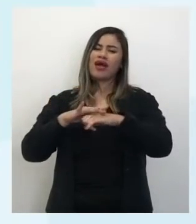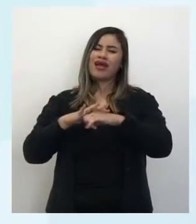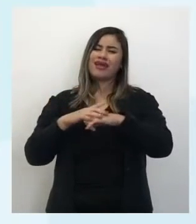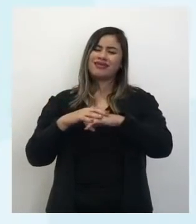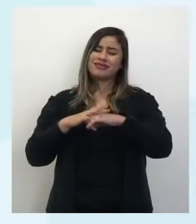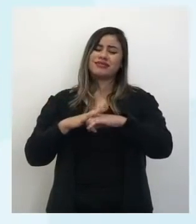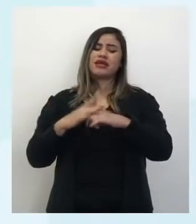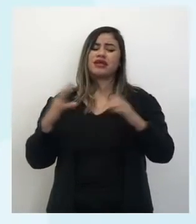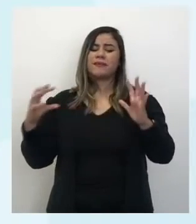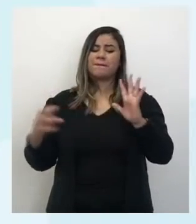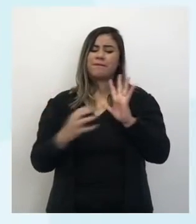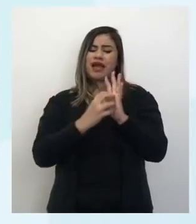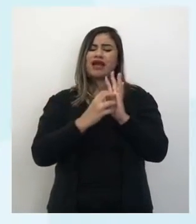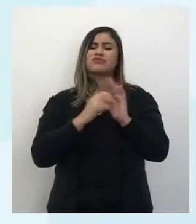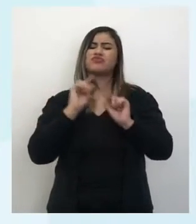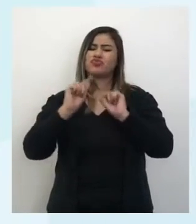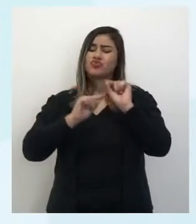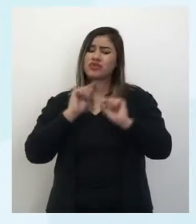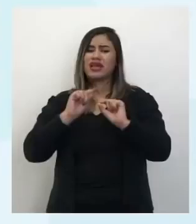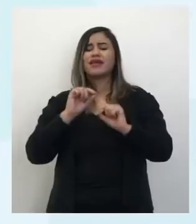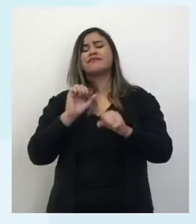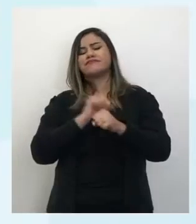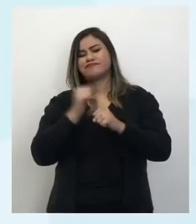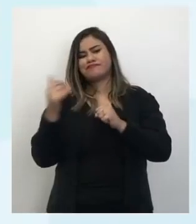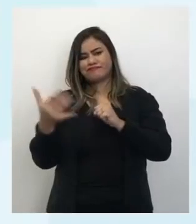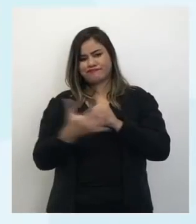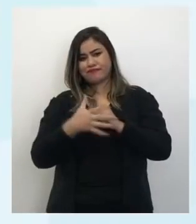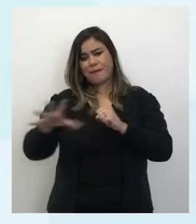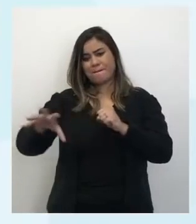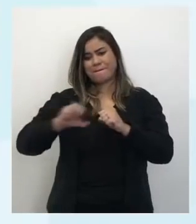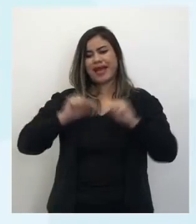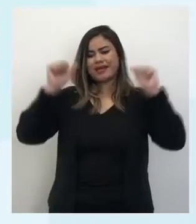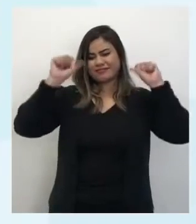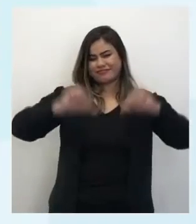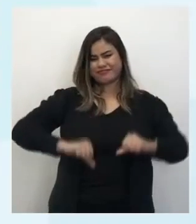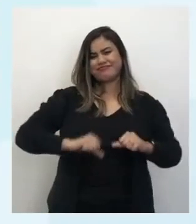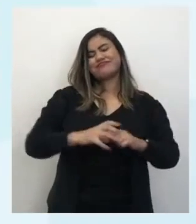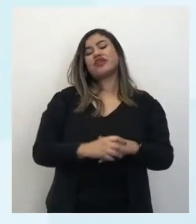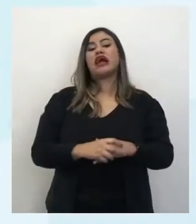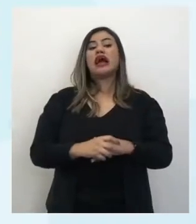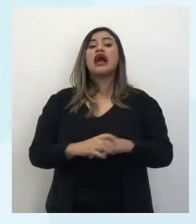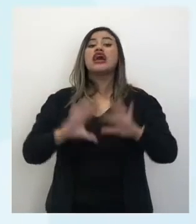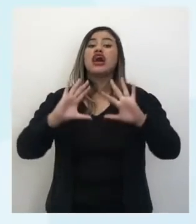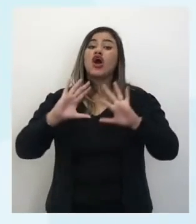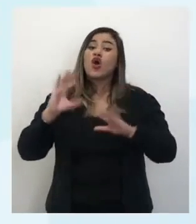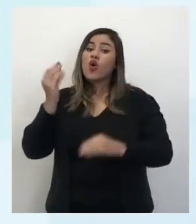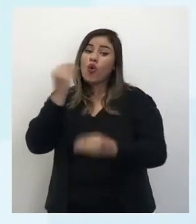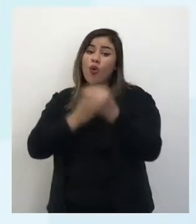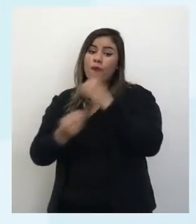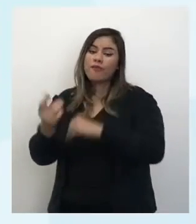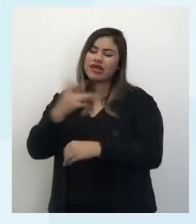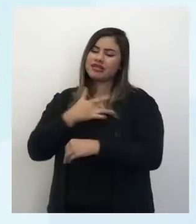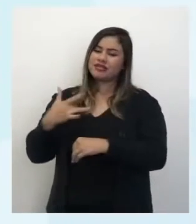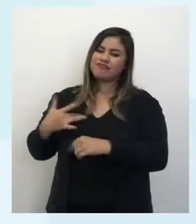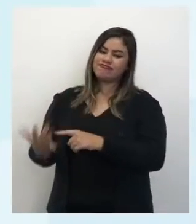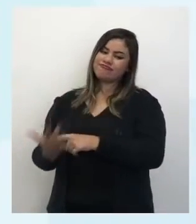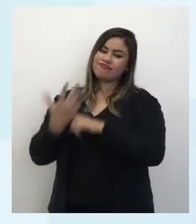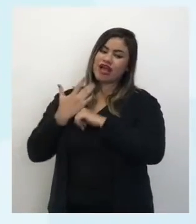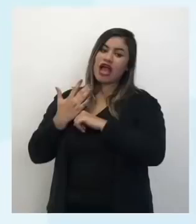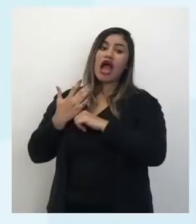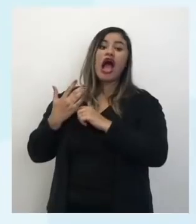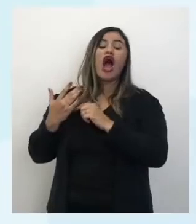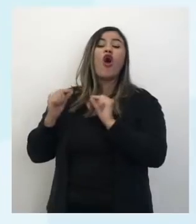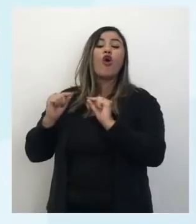que impactam na letalidade da Covid-19, enquanto que os alimentos saudáveis aumentam os mecanismos